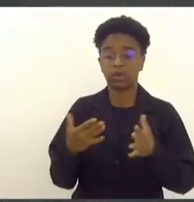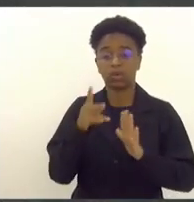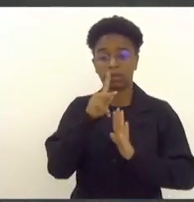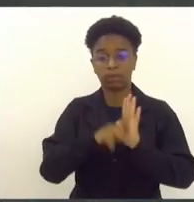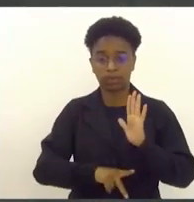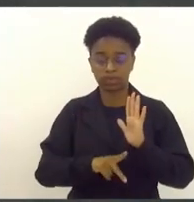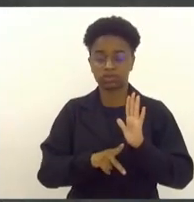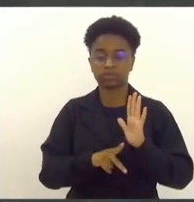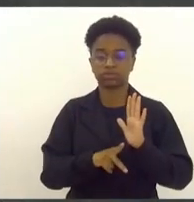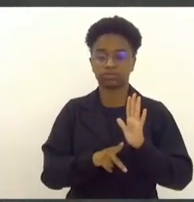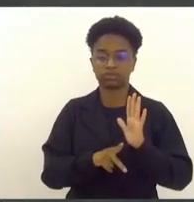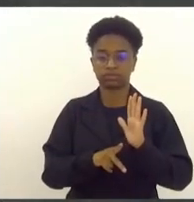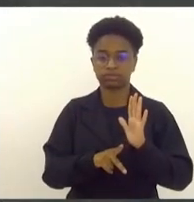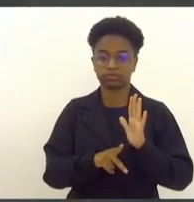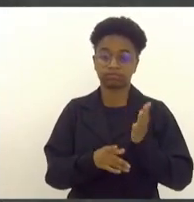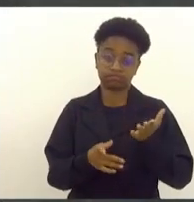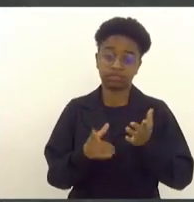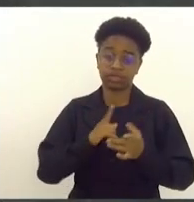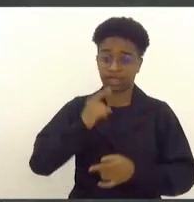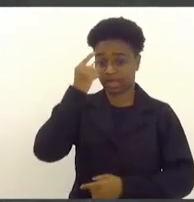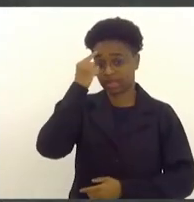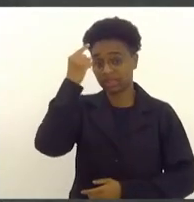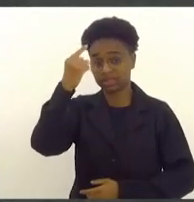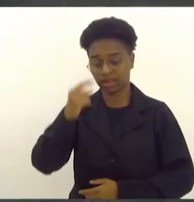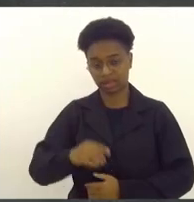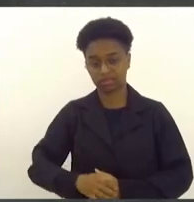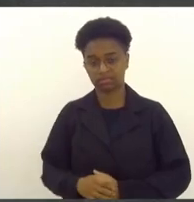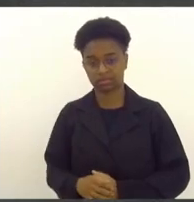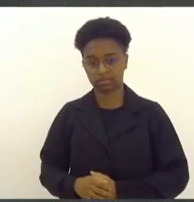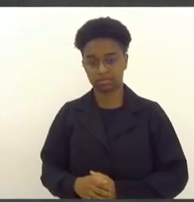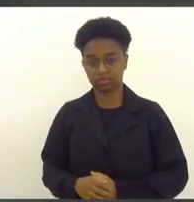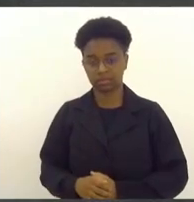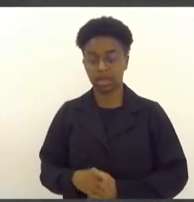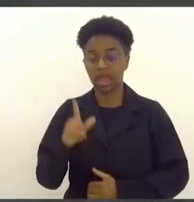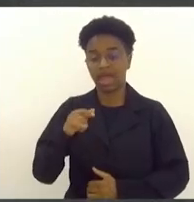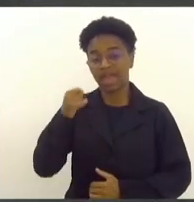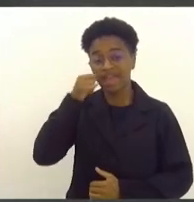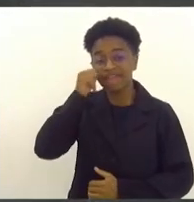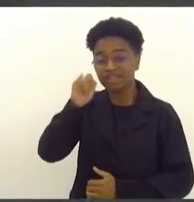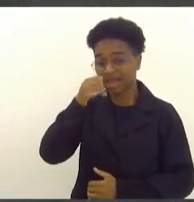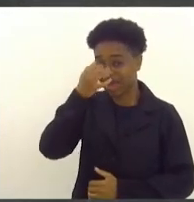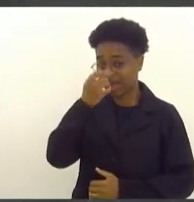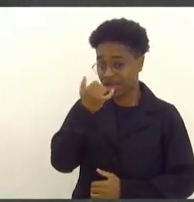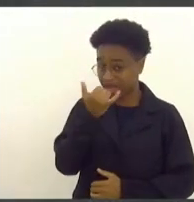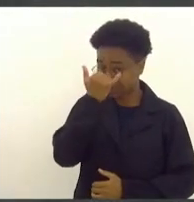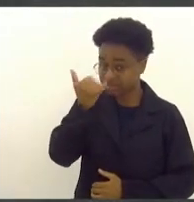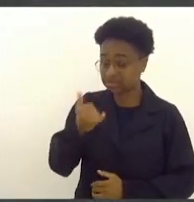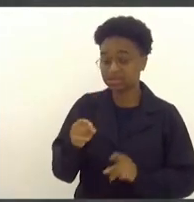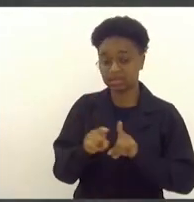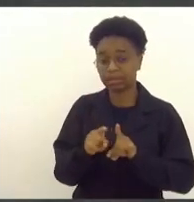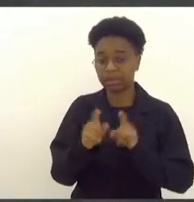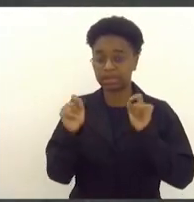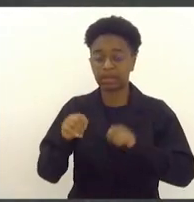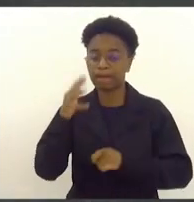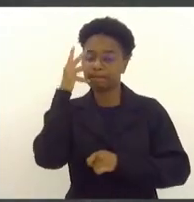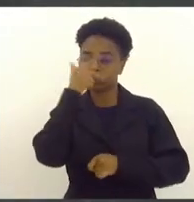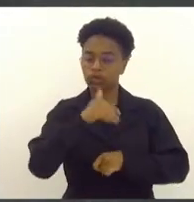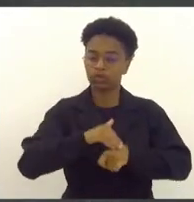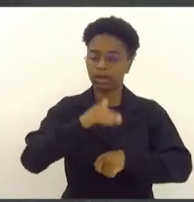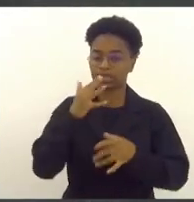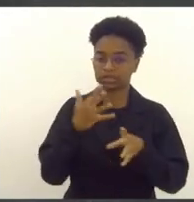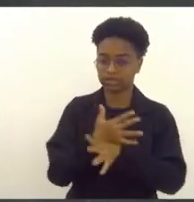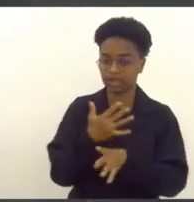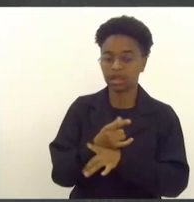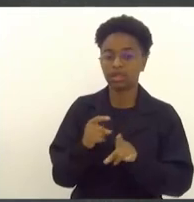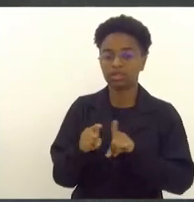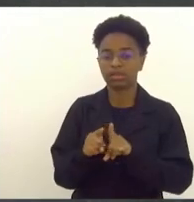ele tem essa ideia a ideia de prevenção a ideia de embelezamento e a ideia